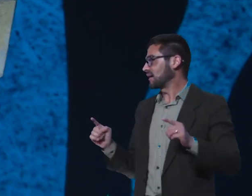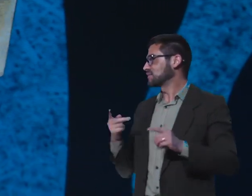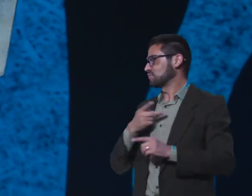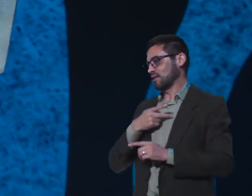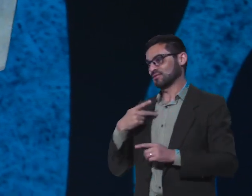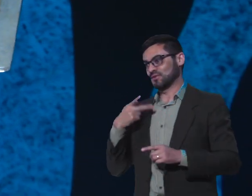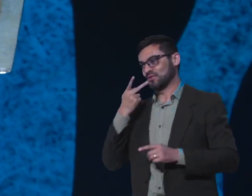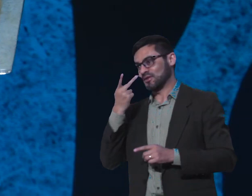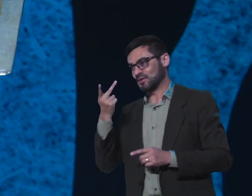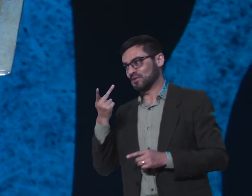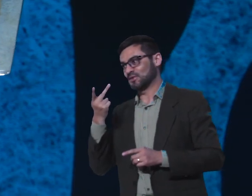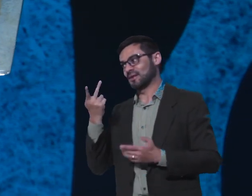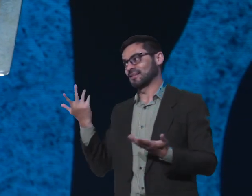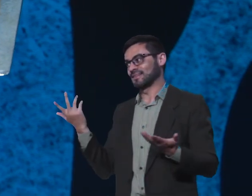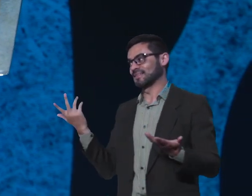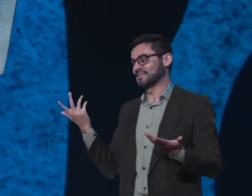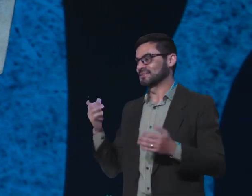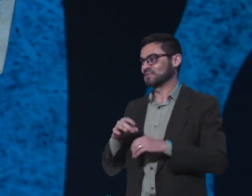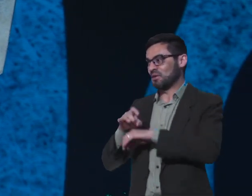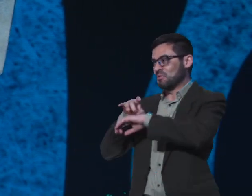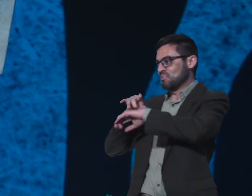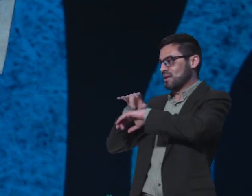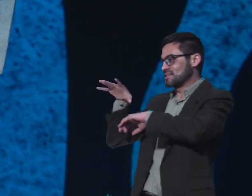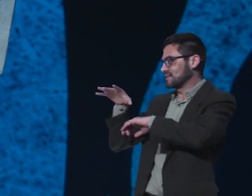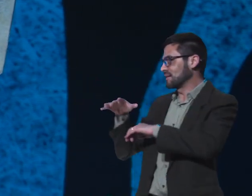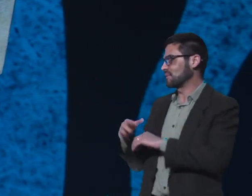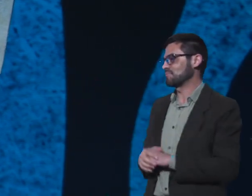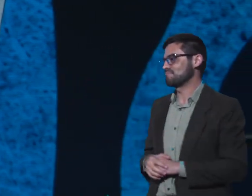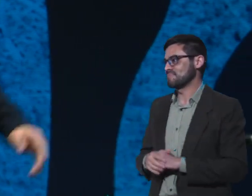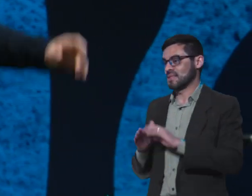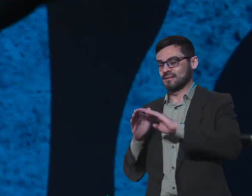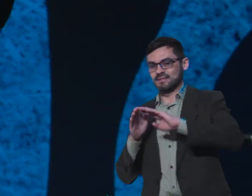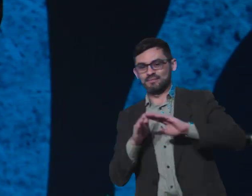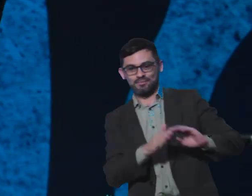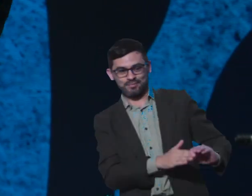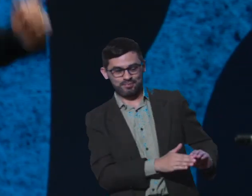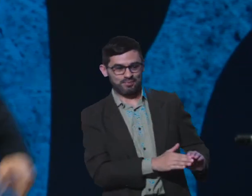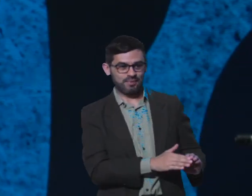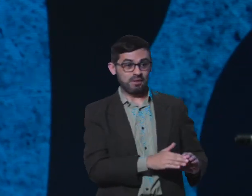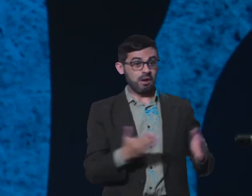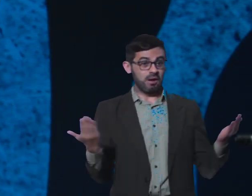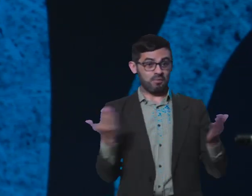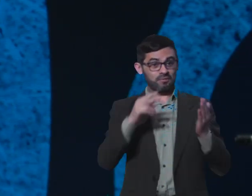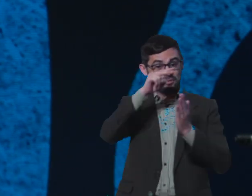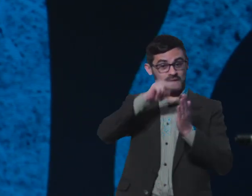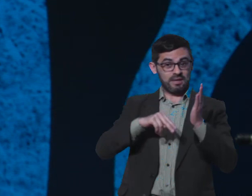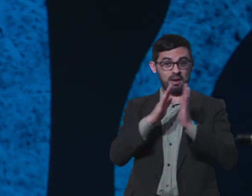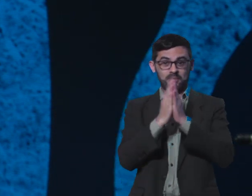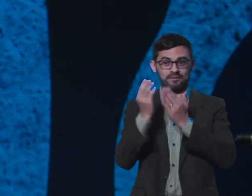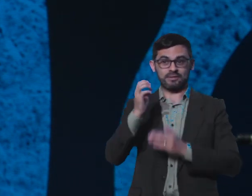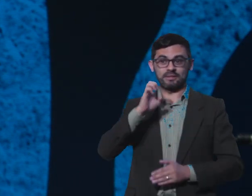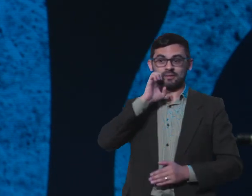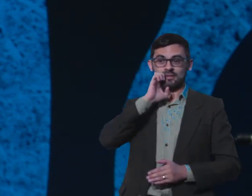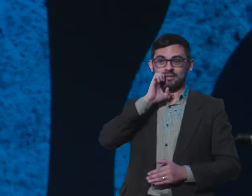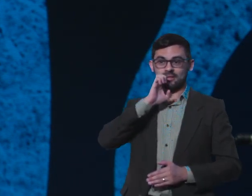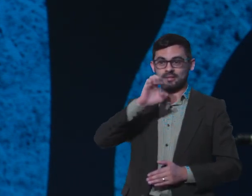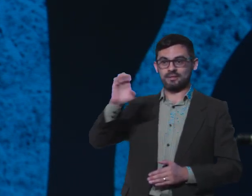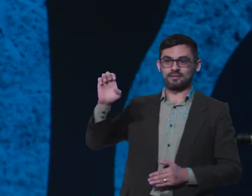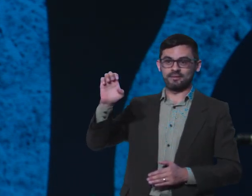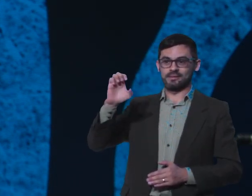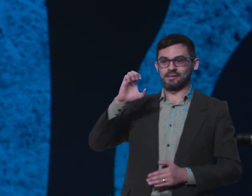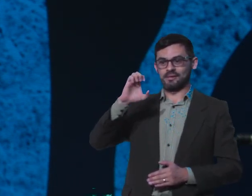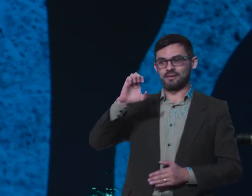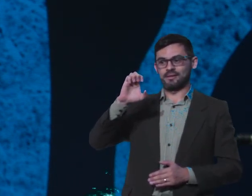pastor, tá? Fica a dica aí. Mas eu vou pedir para você abrir a sua Bíblia, lá em Eclesiastes,